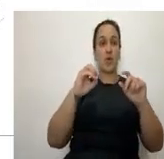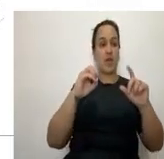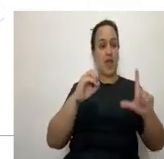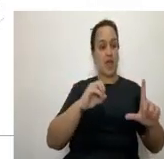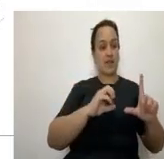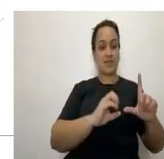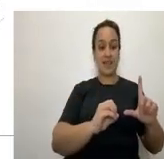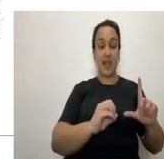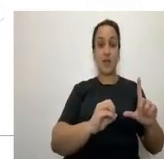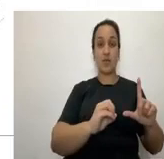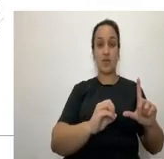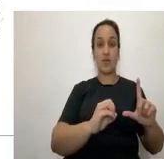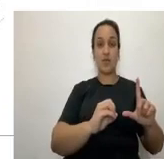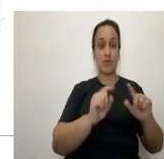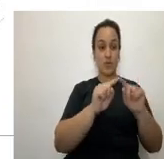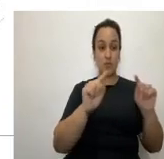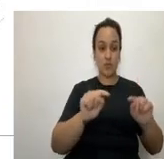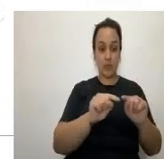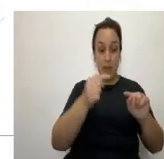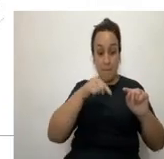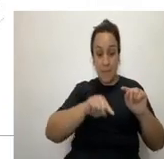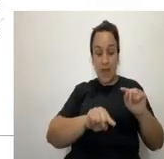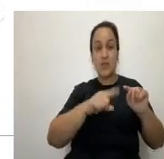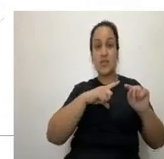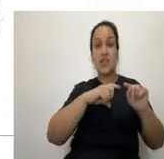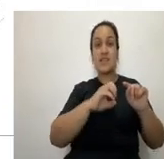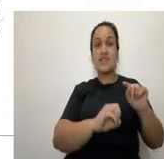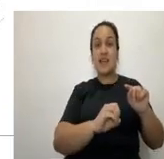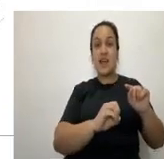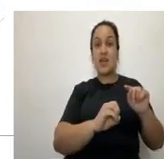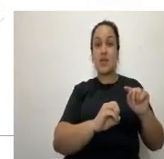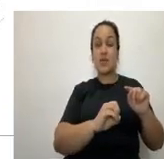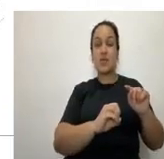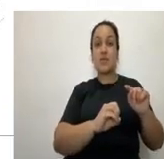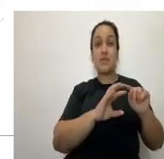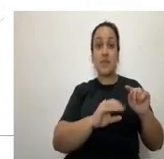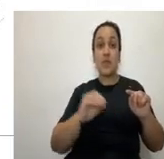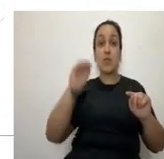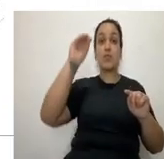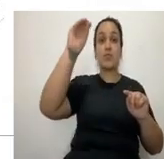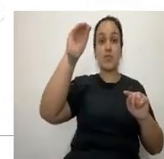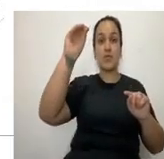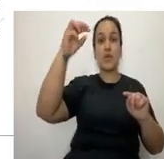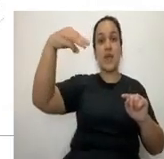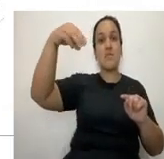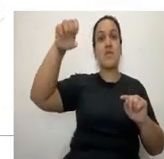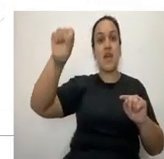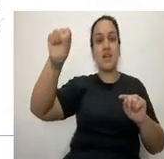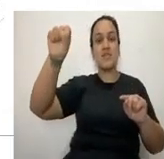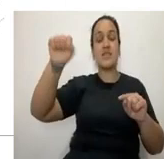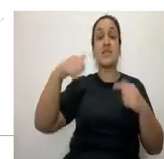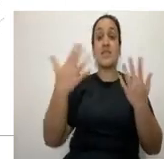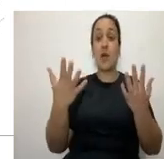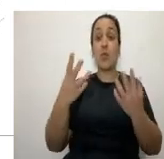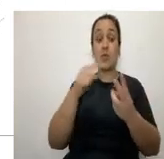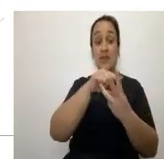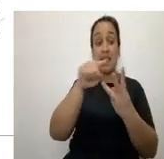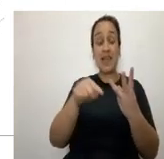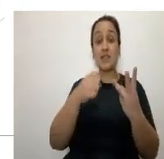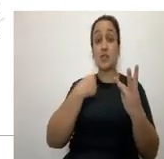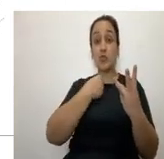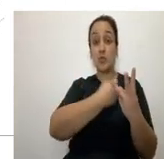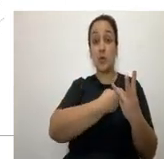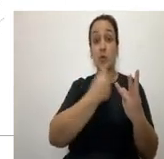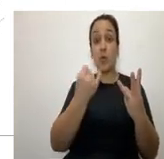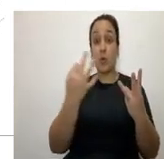zerinho aqui, que está embaixo da caixinha que representa o orbital. Então, ou seja, os